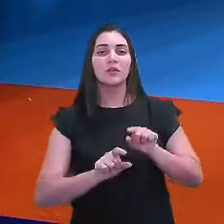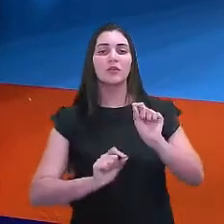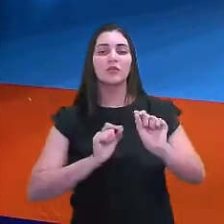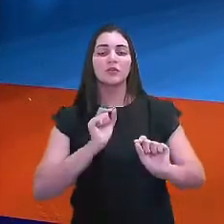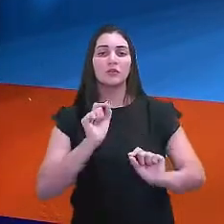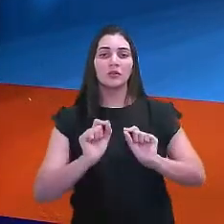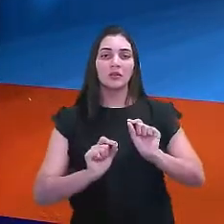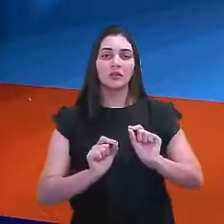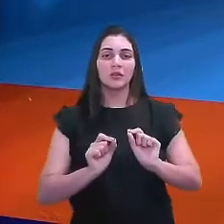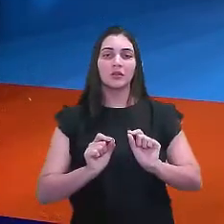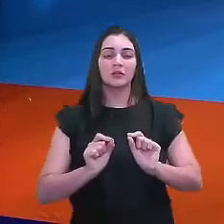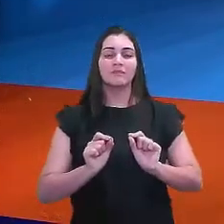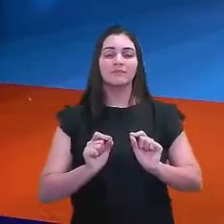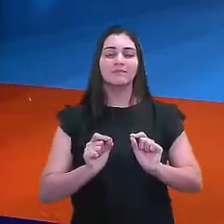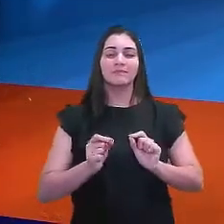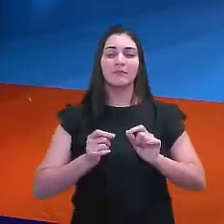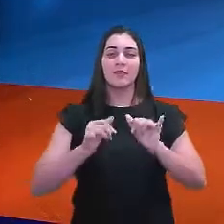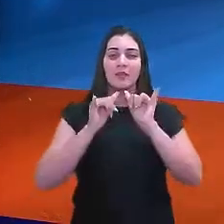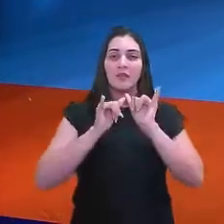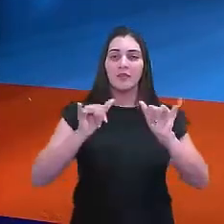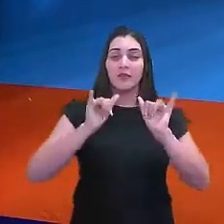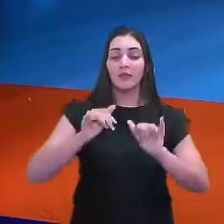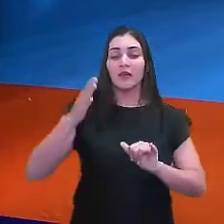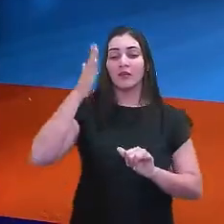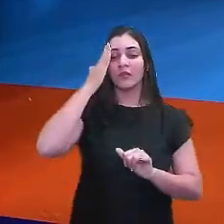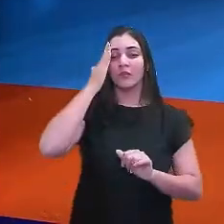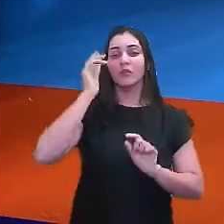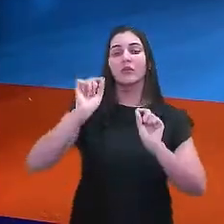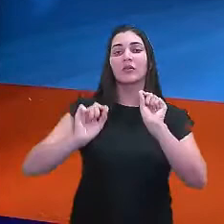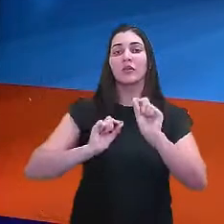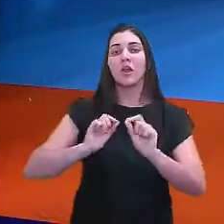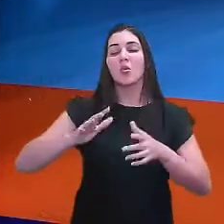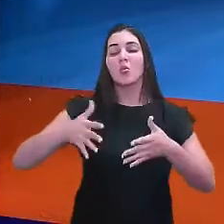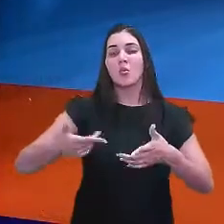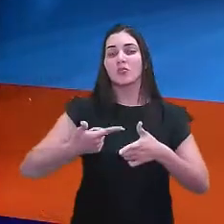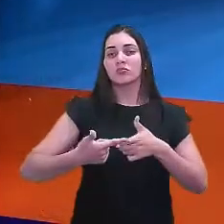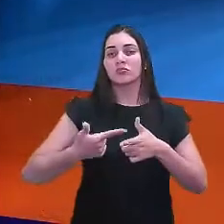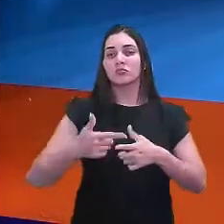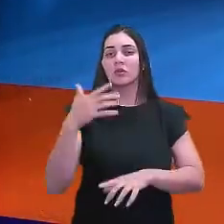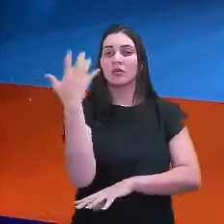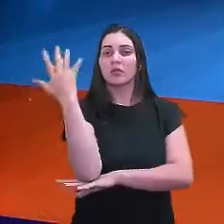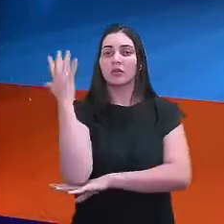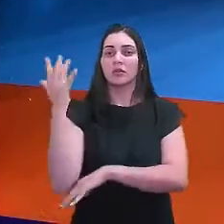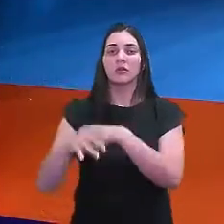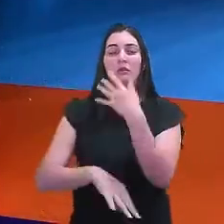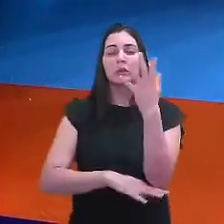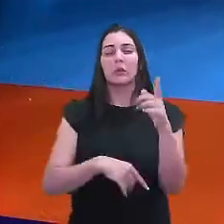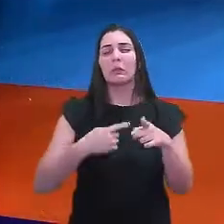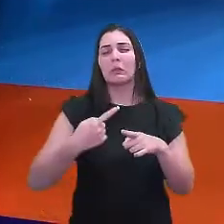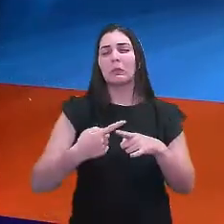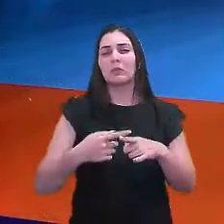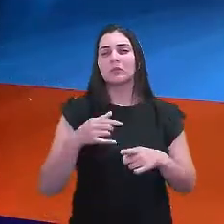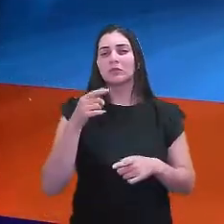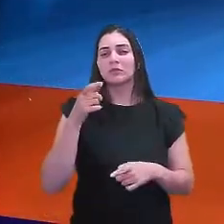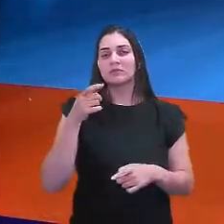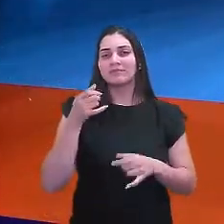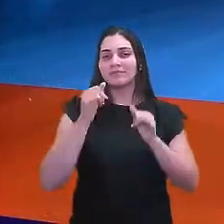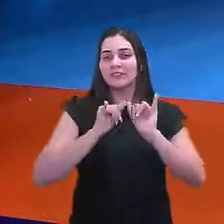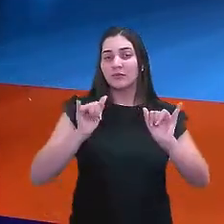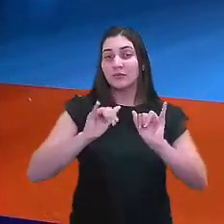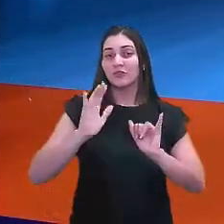vamos dizer assim, ressaltar, a gente compreender quais seriam os problemas ambientais. Porque aquelas informações ali já deixou claro. Mas a gente